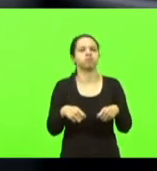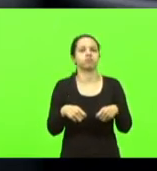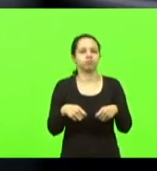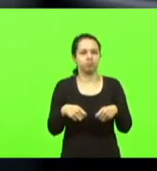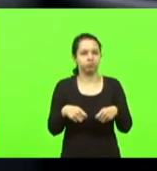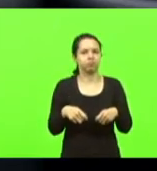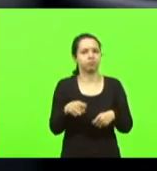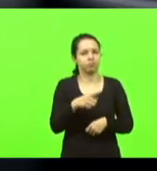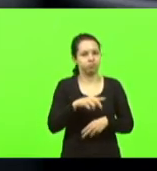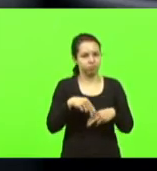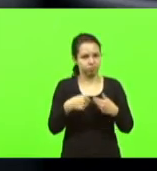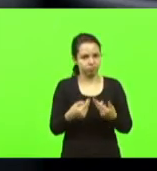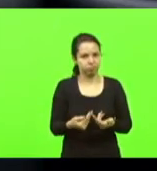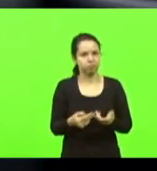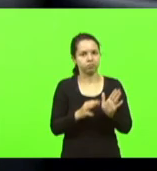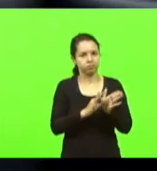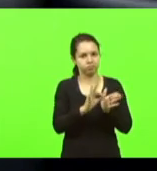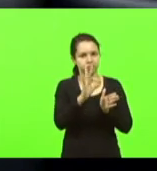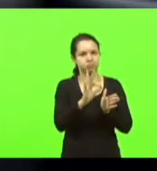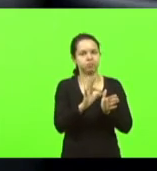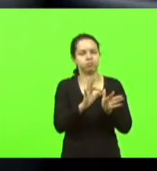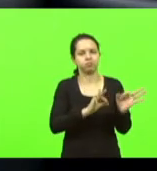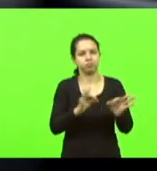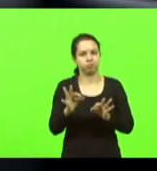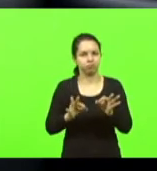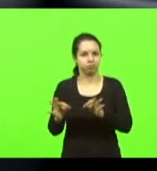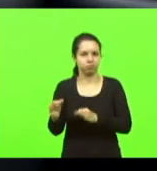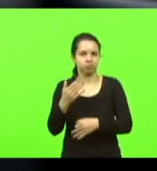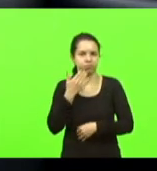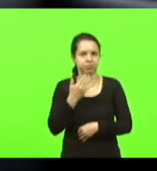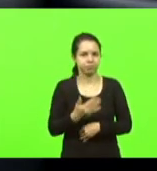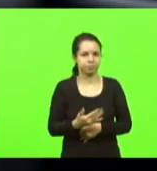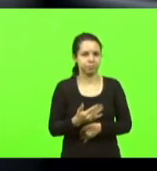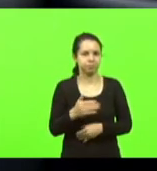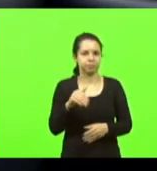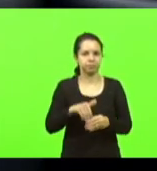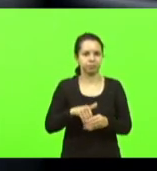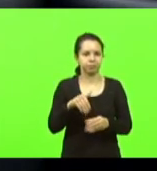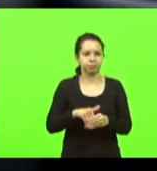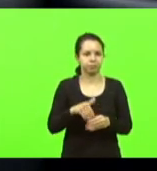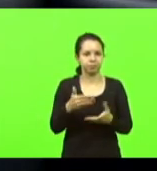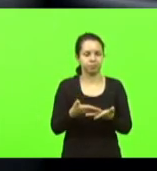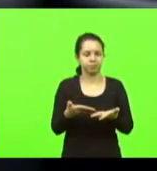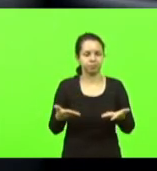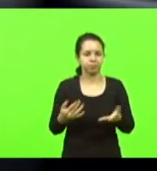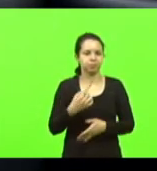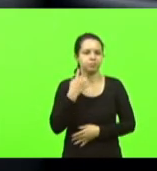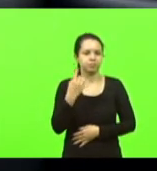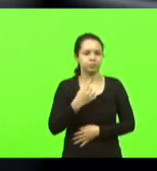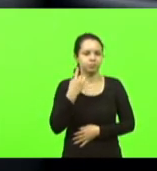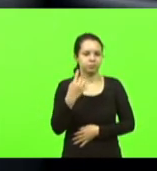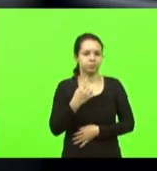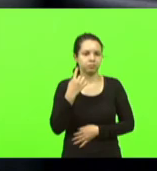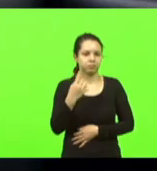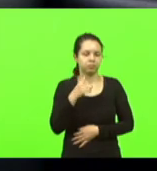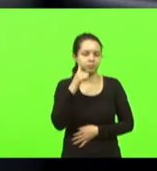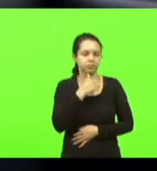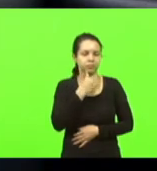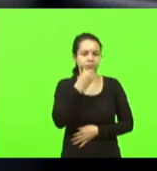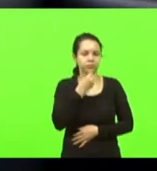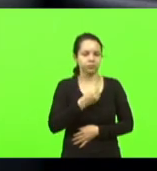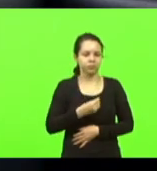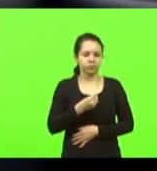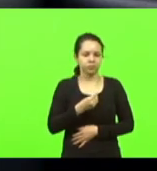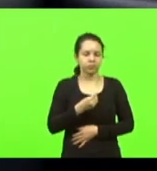fazendo esse destaque e pedindo voto dos colegas deputados e deputadas